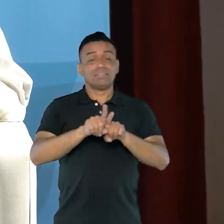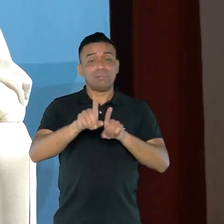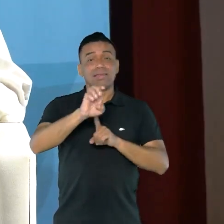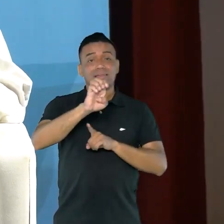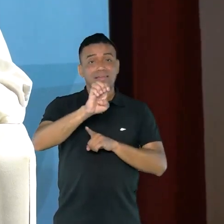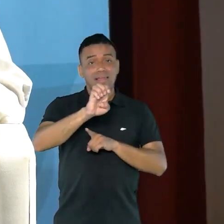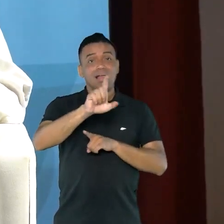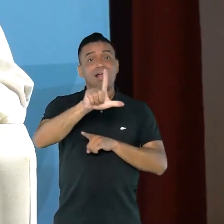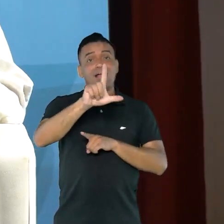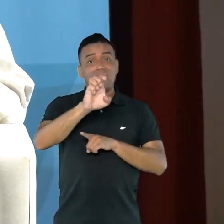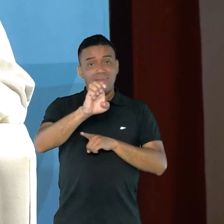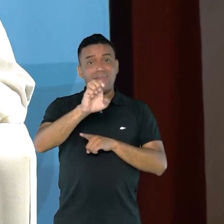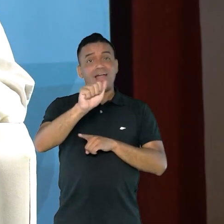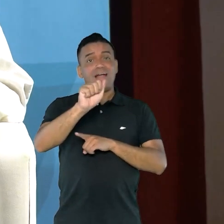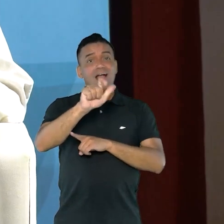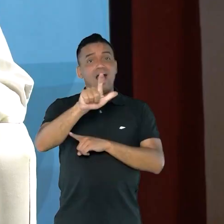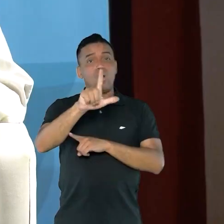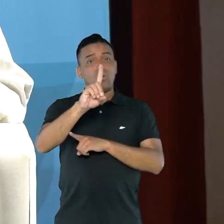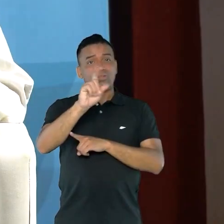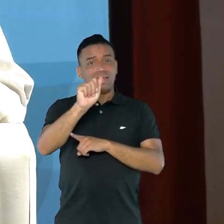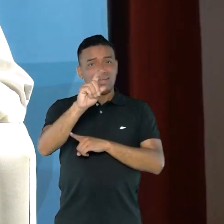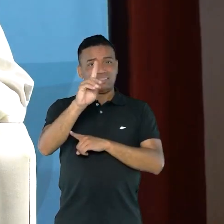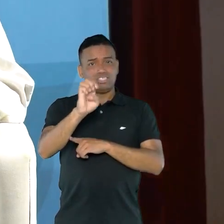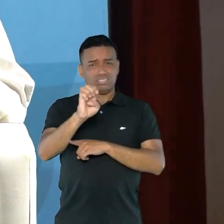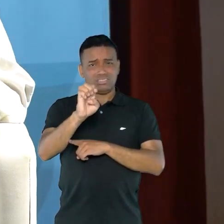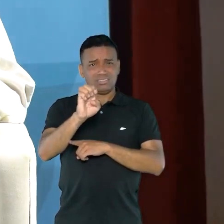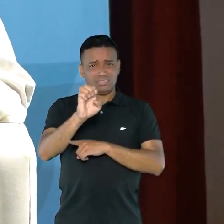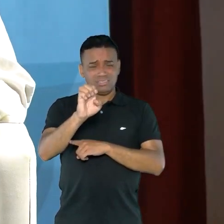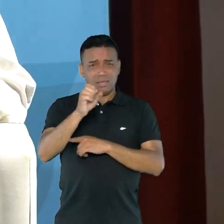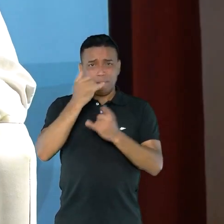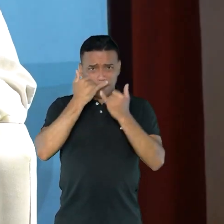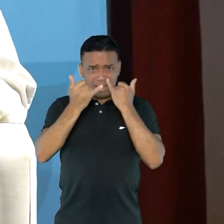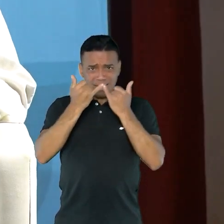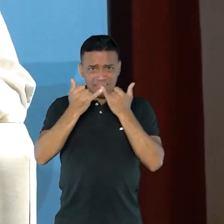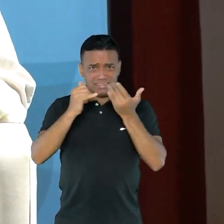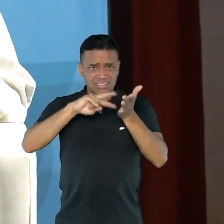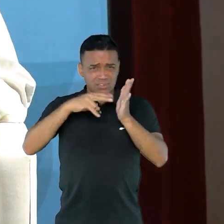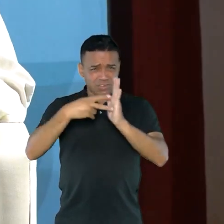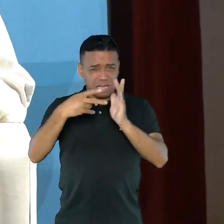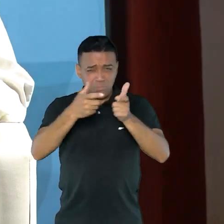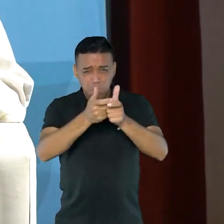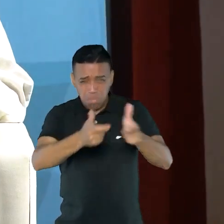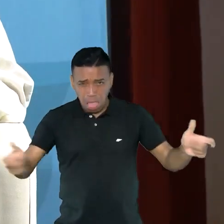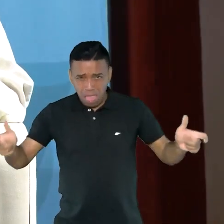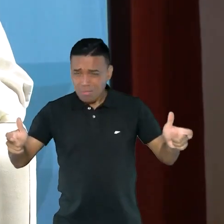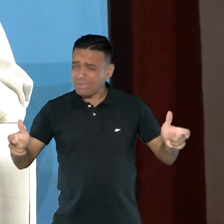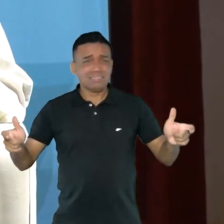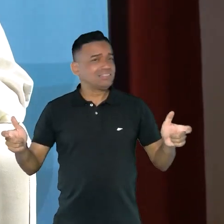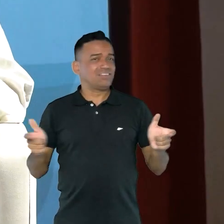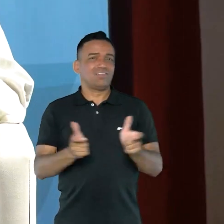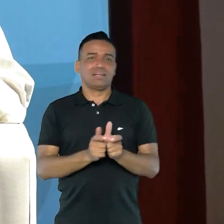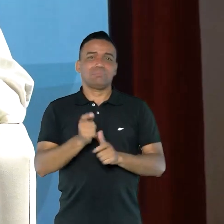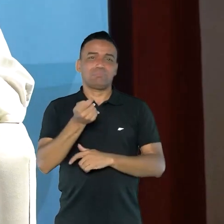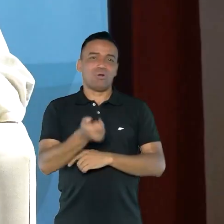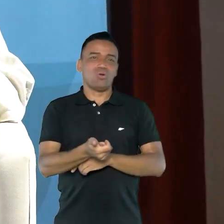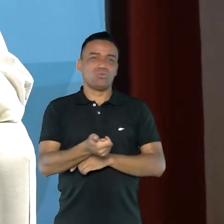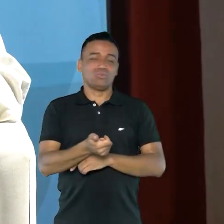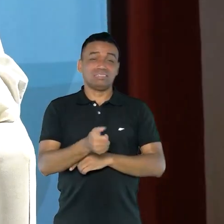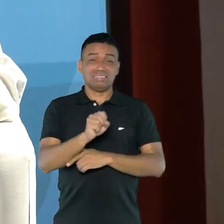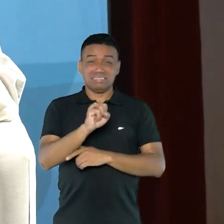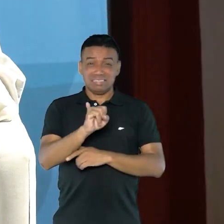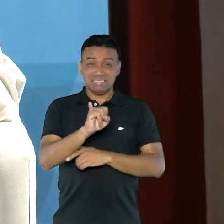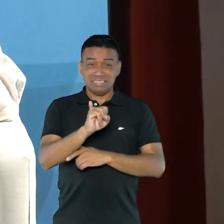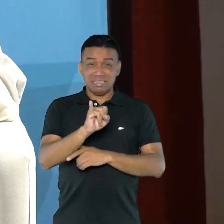lealdade. Embora isso pareça dizer muito, diz muito pouco. Se a gente não abre essas palavras e vê